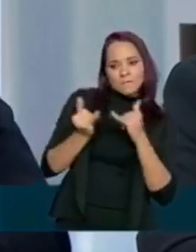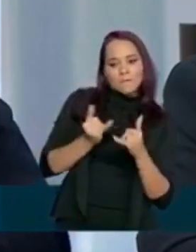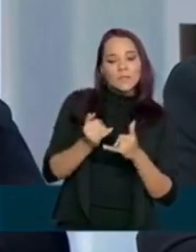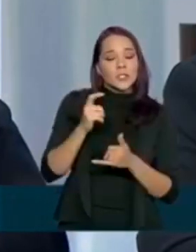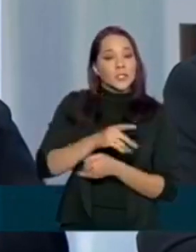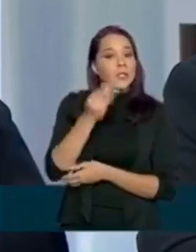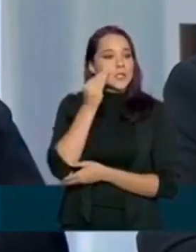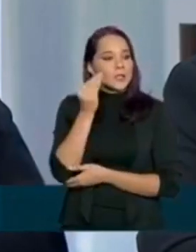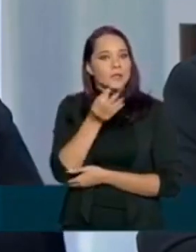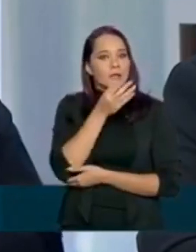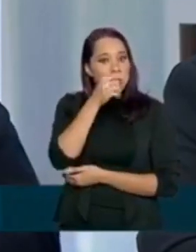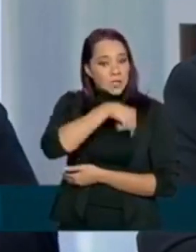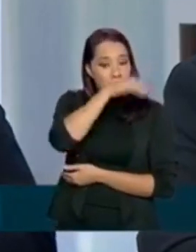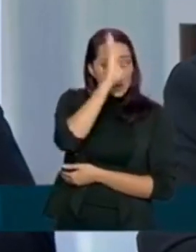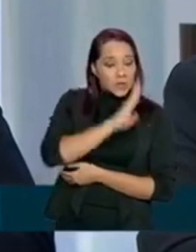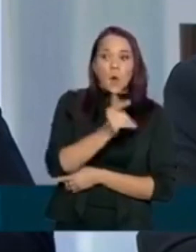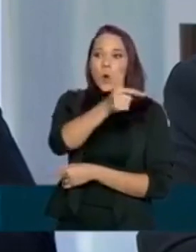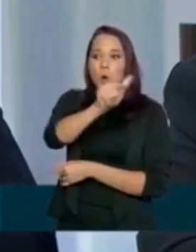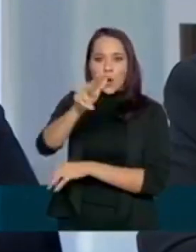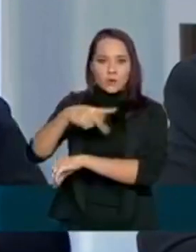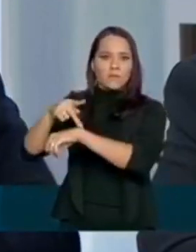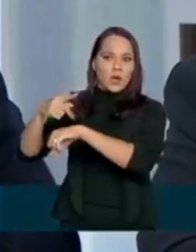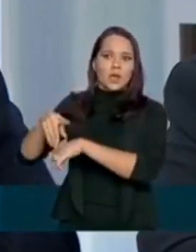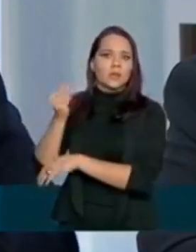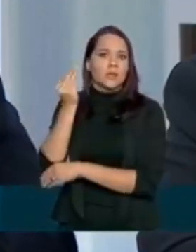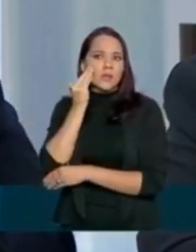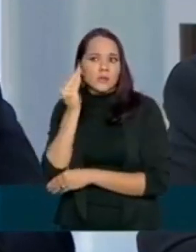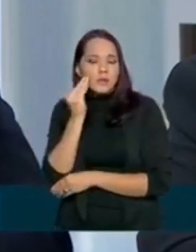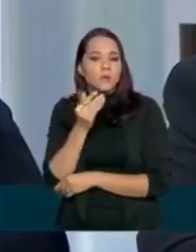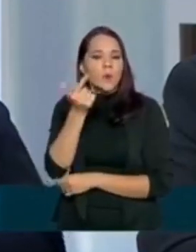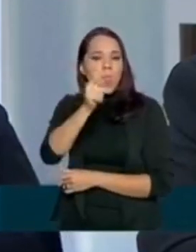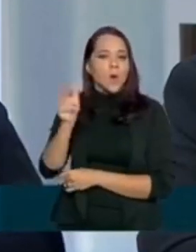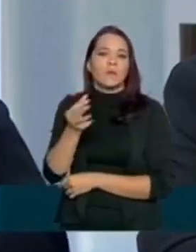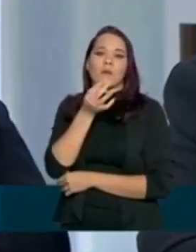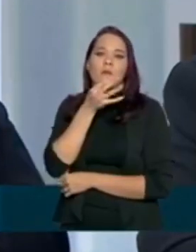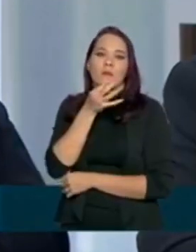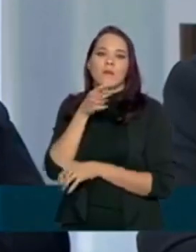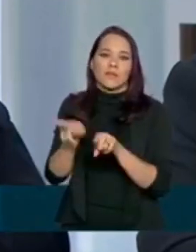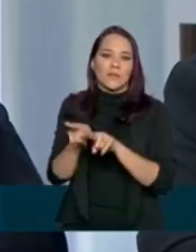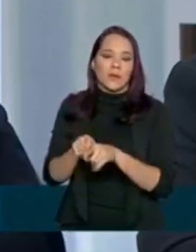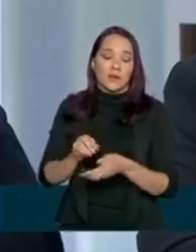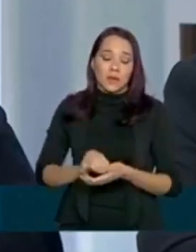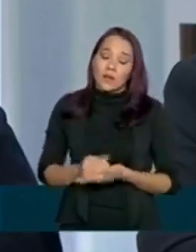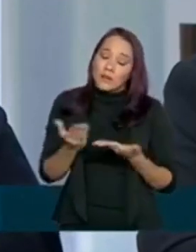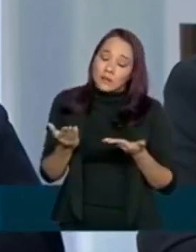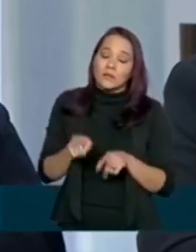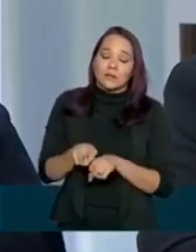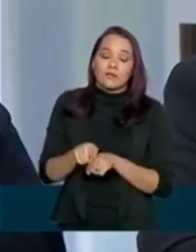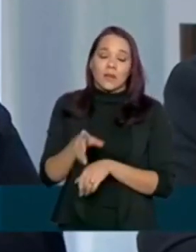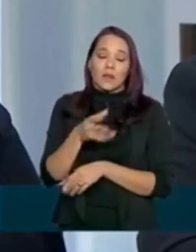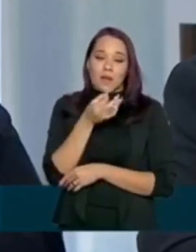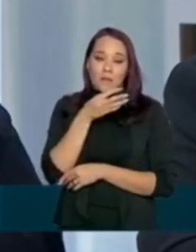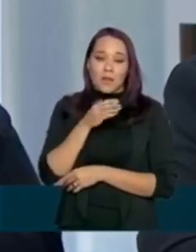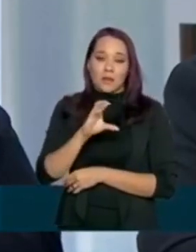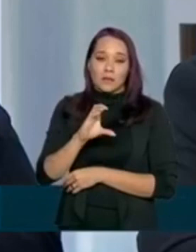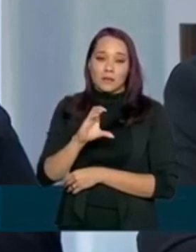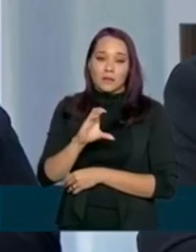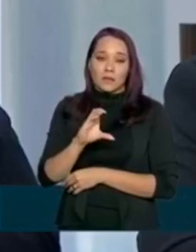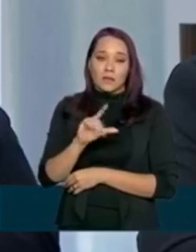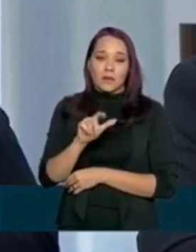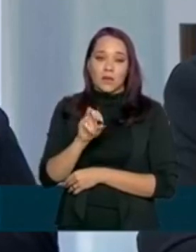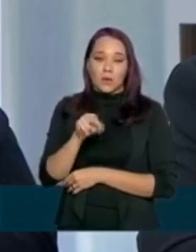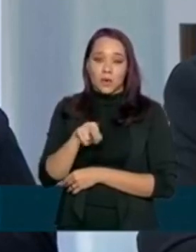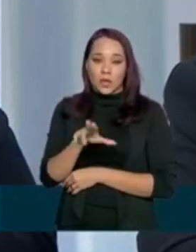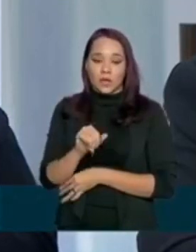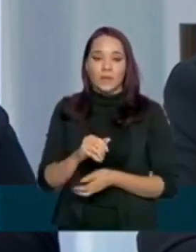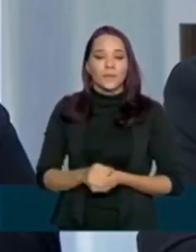este medicamento aqui no brasil outros países estão testando outros medicamentos também inclusive a hidroxicloroquina e os